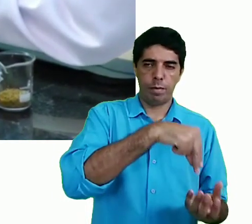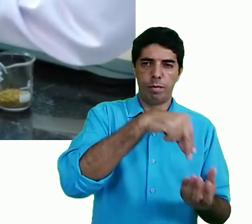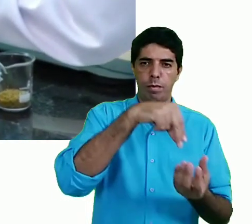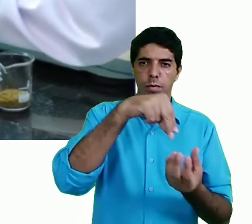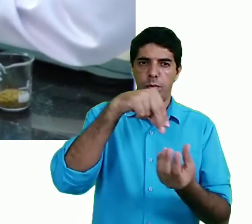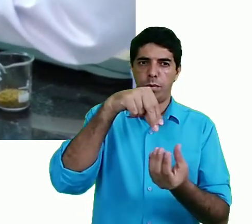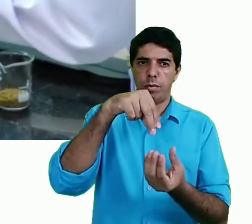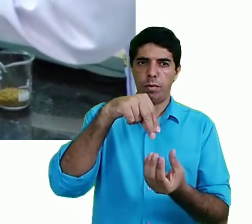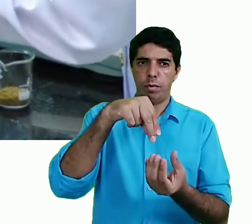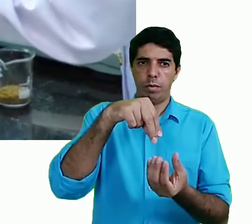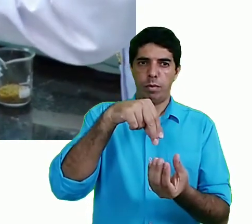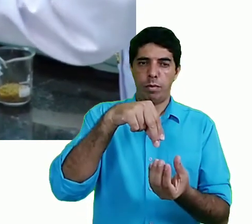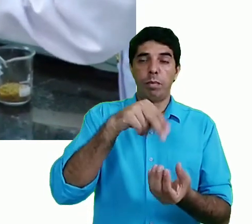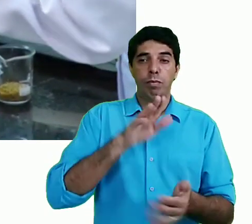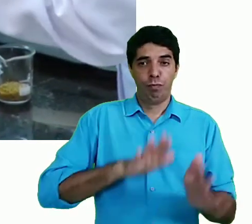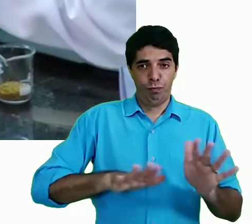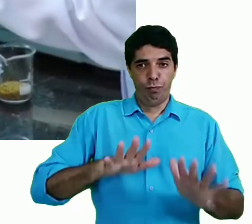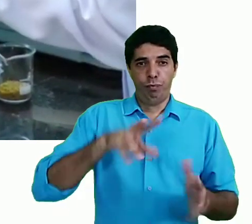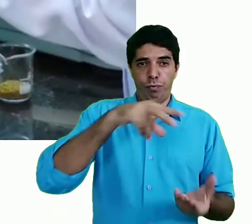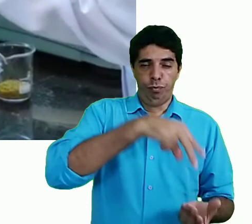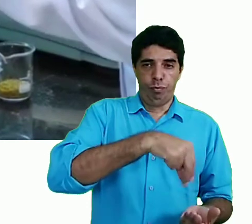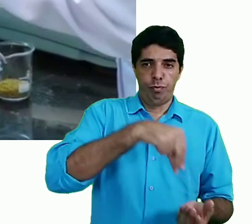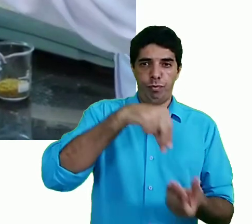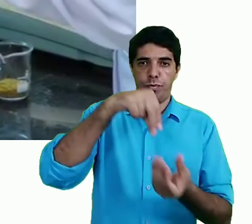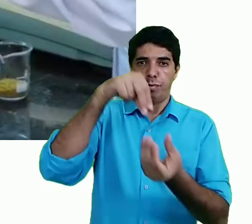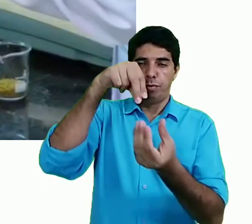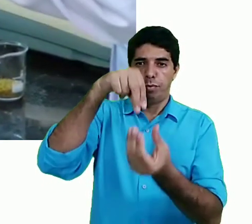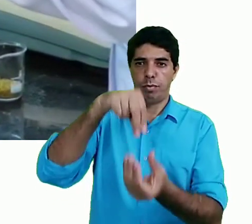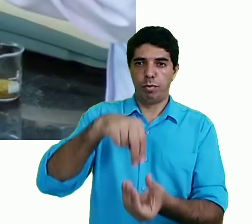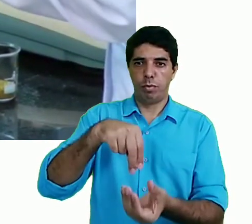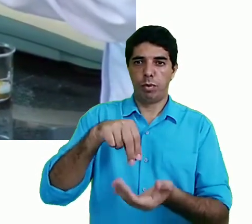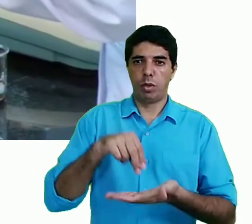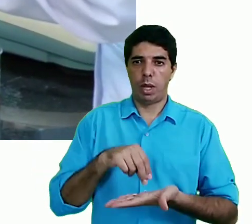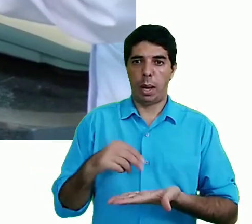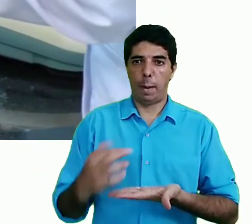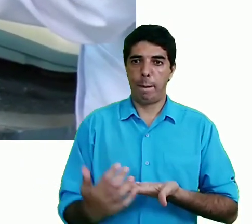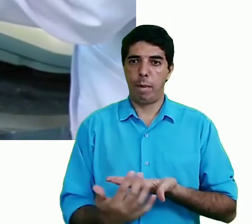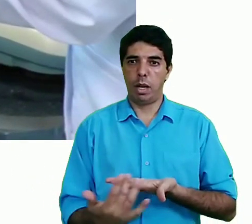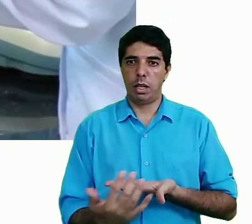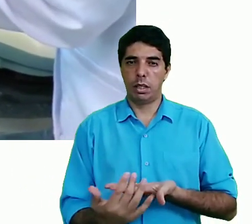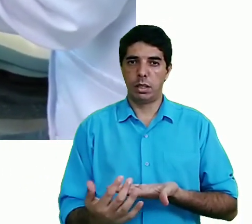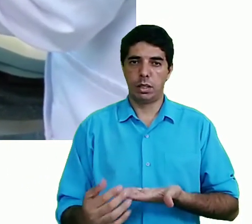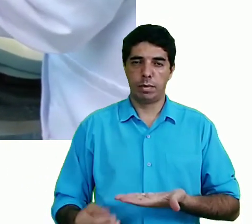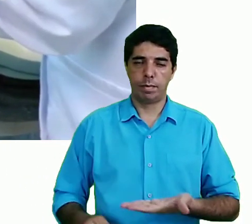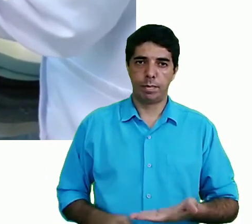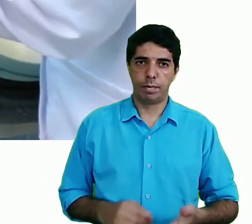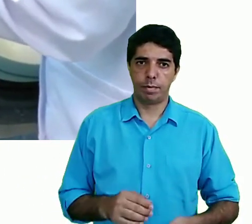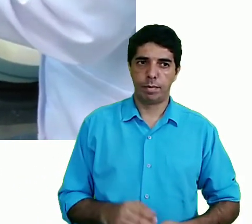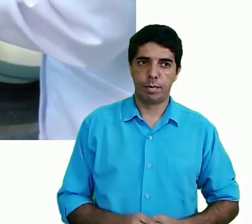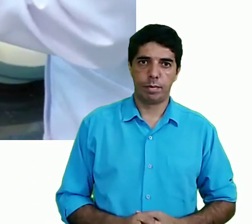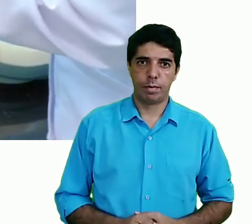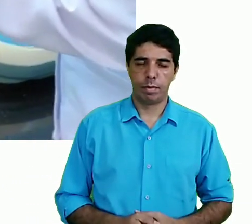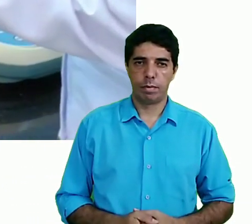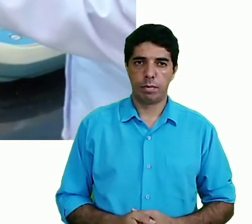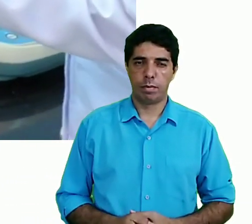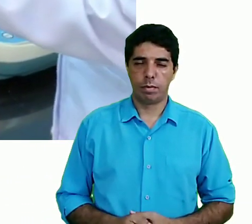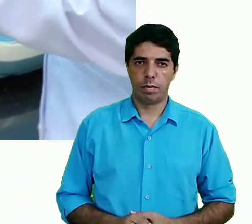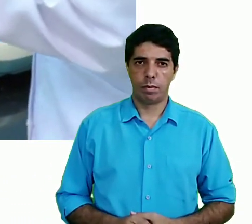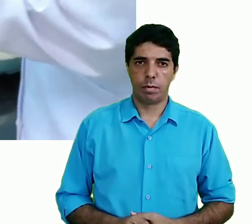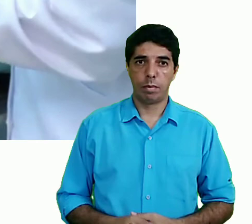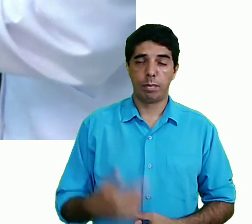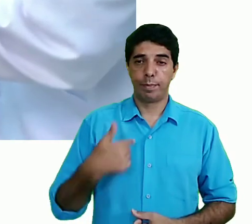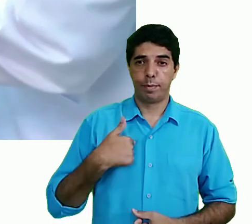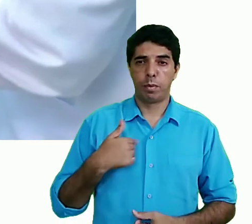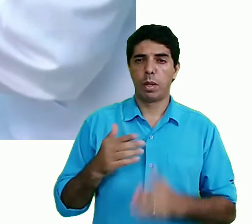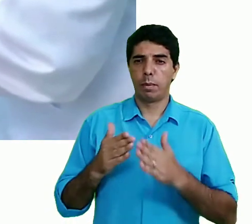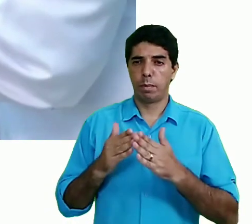tá? Com muito cuidado e colocar na balança, tá? E aí eu